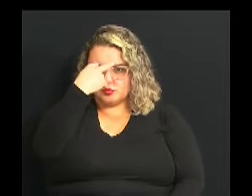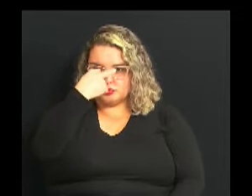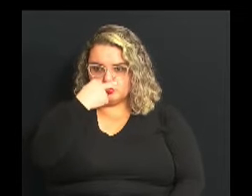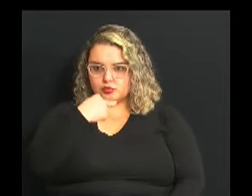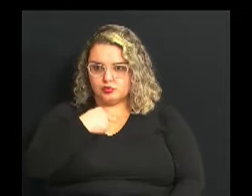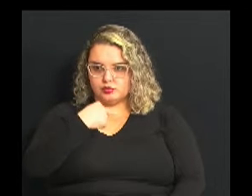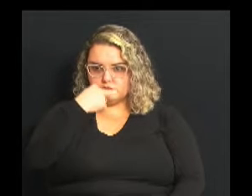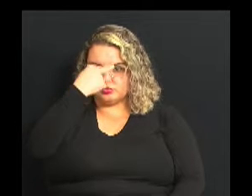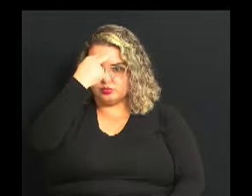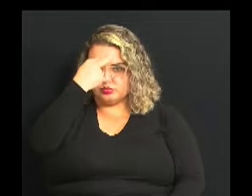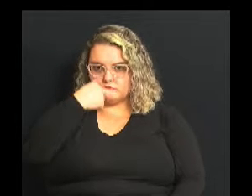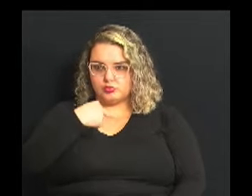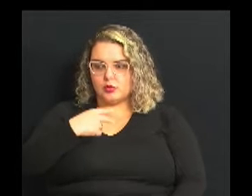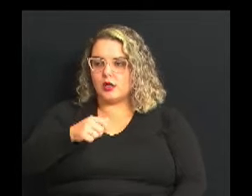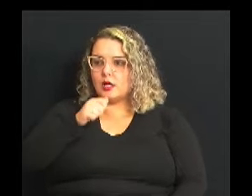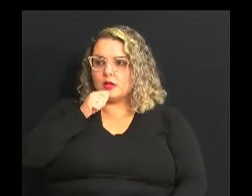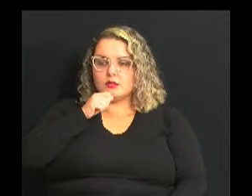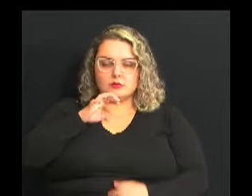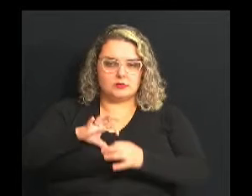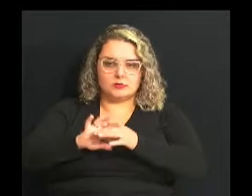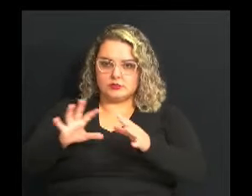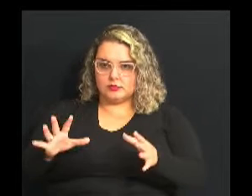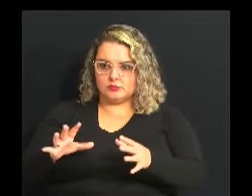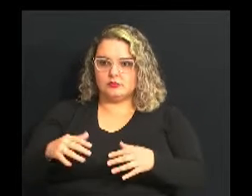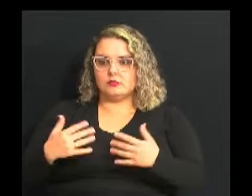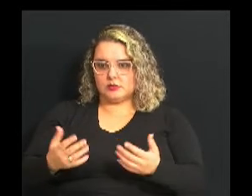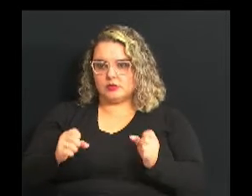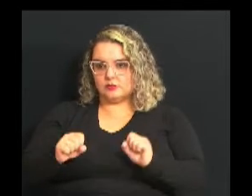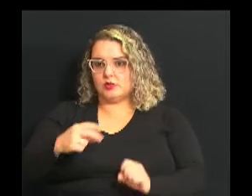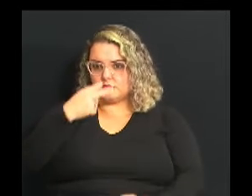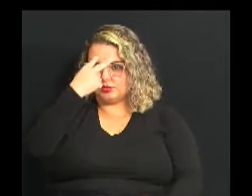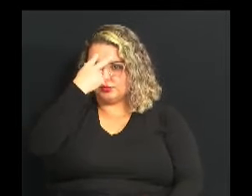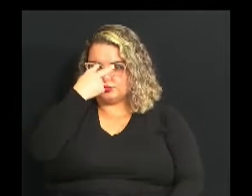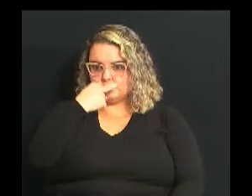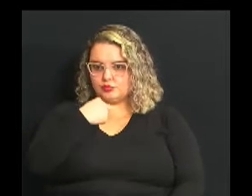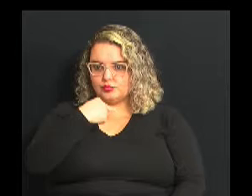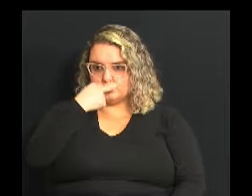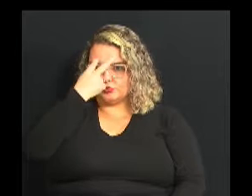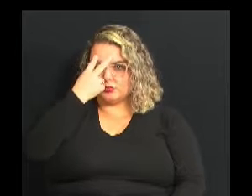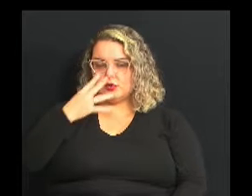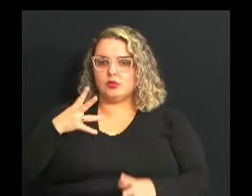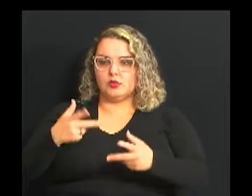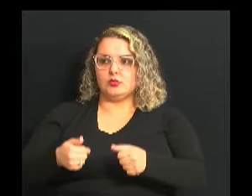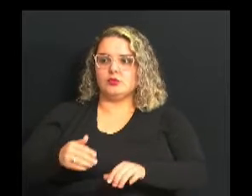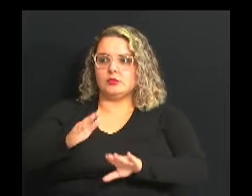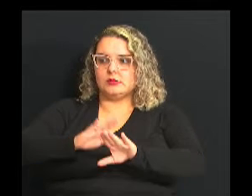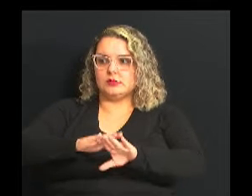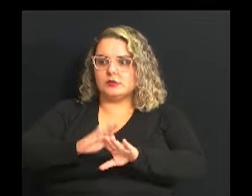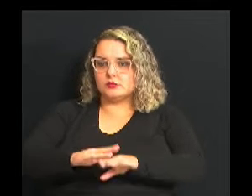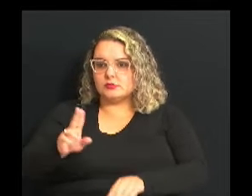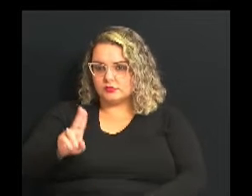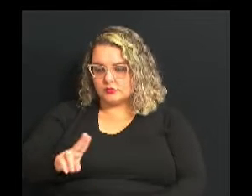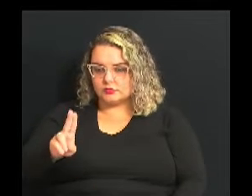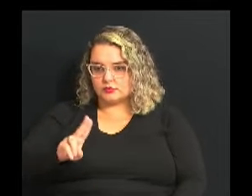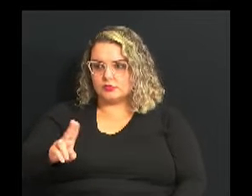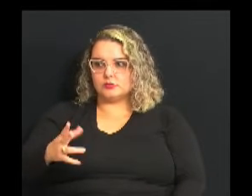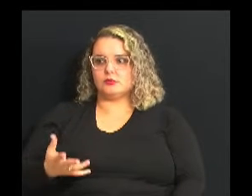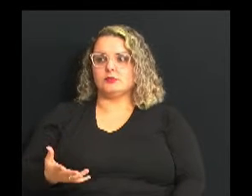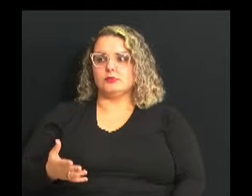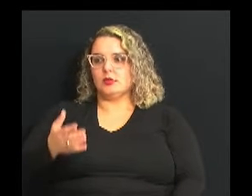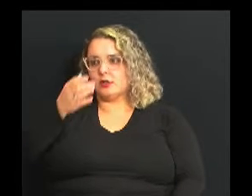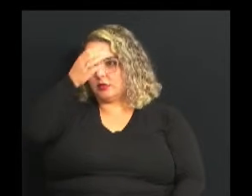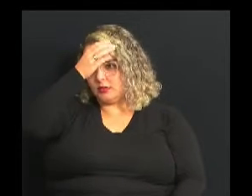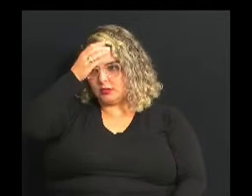disponibilizado ainda, mas reconhecimento de face, né? Toda a aplicação, tanto cliente quanto